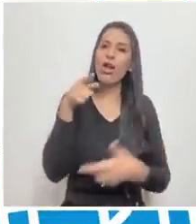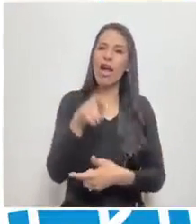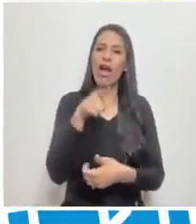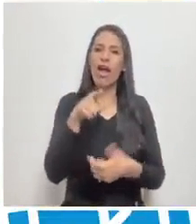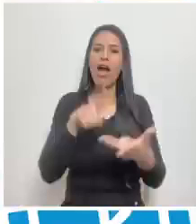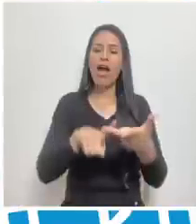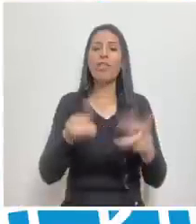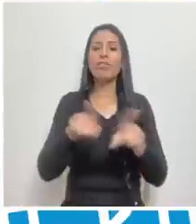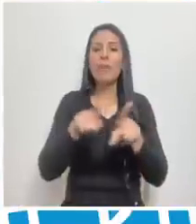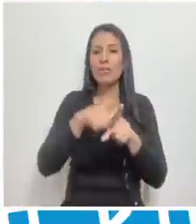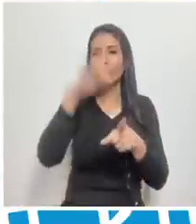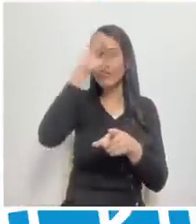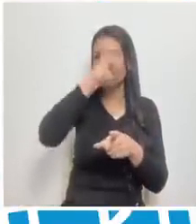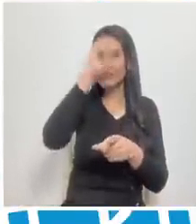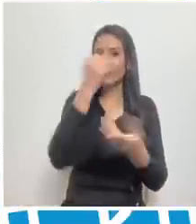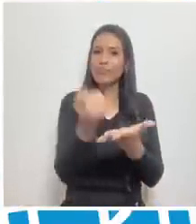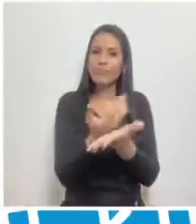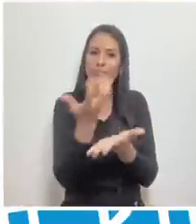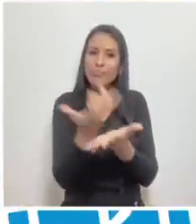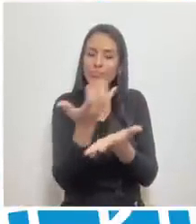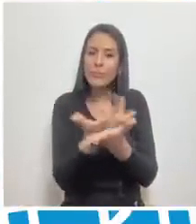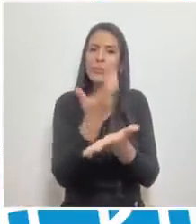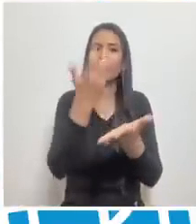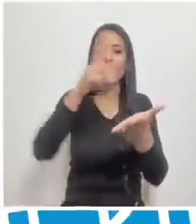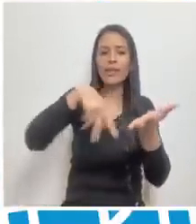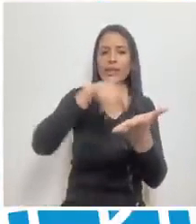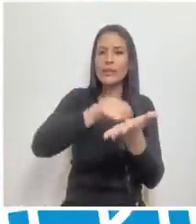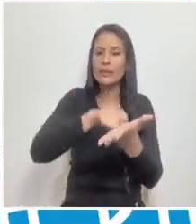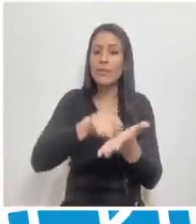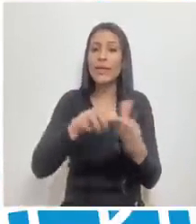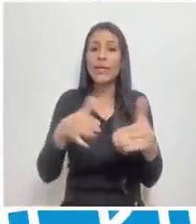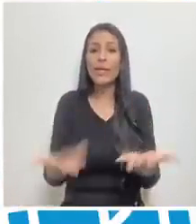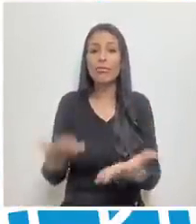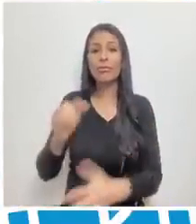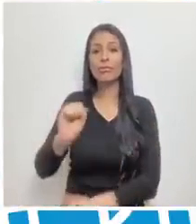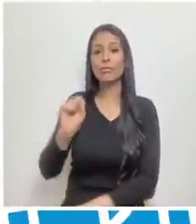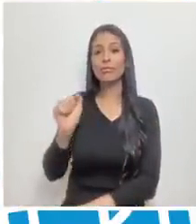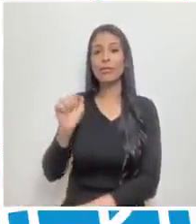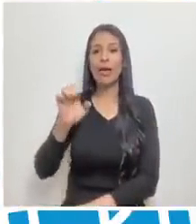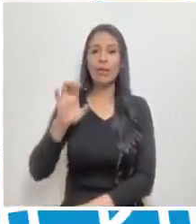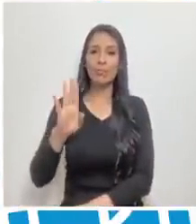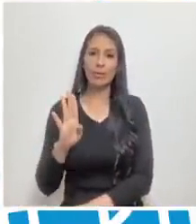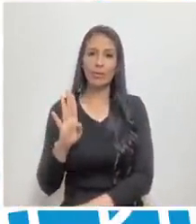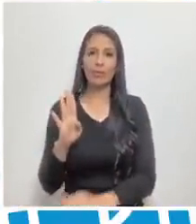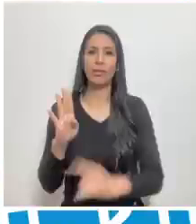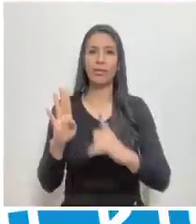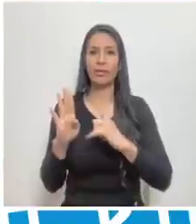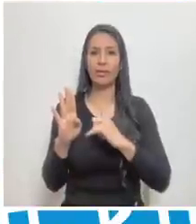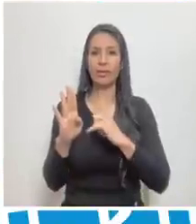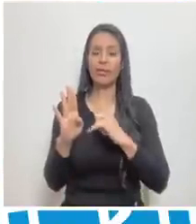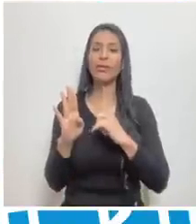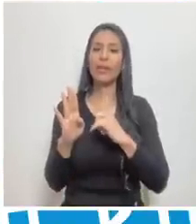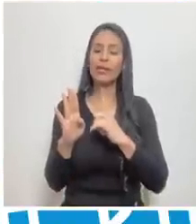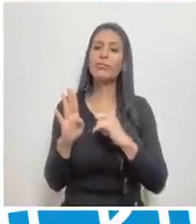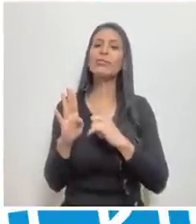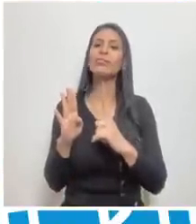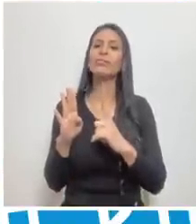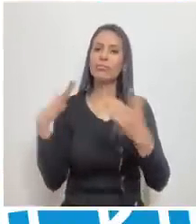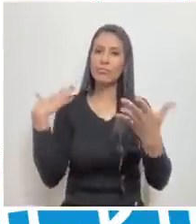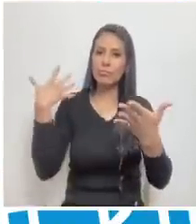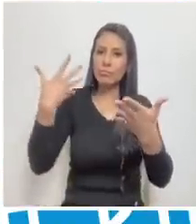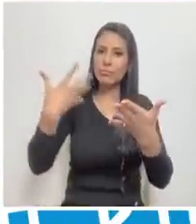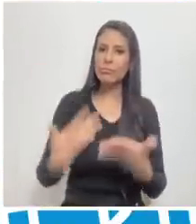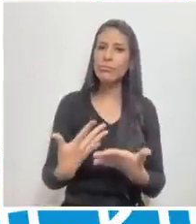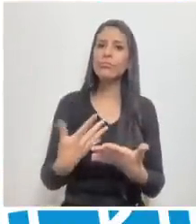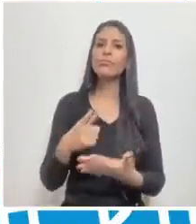o SAEB, ao longo da sua existência, ele atuou como um grande indutor